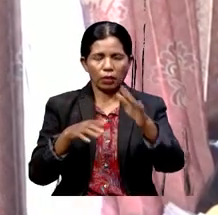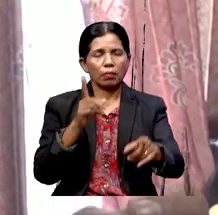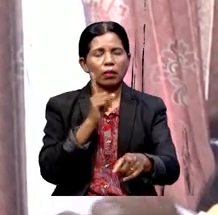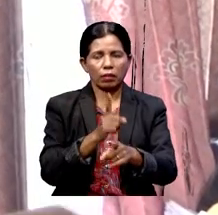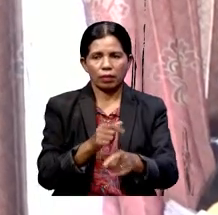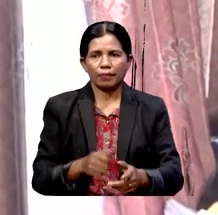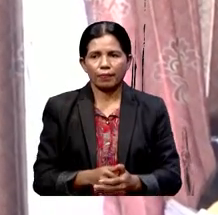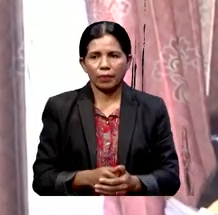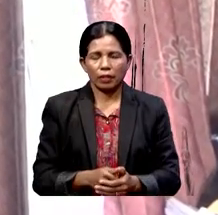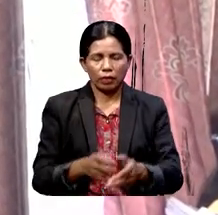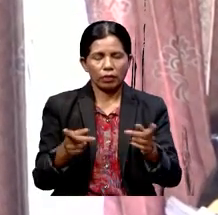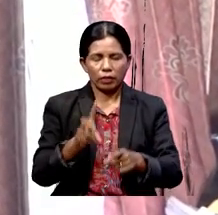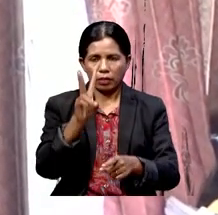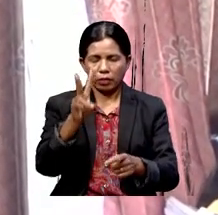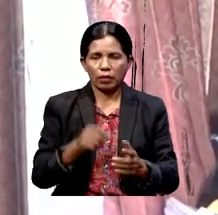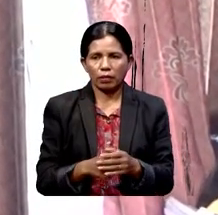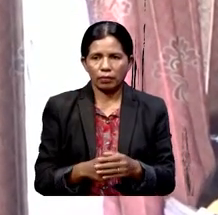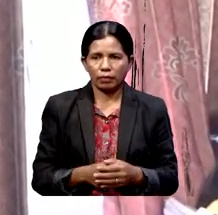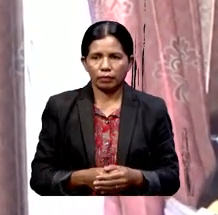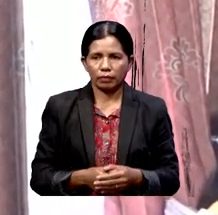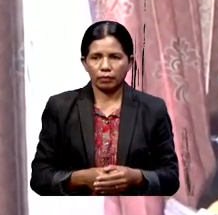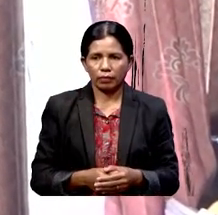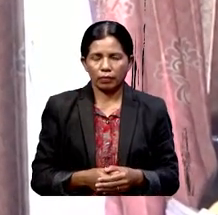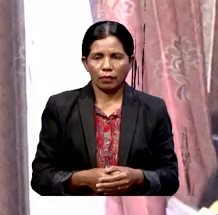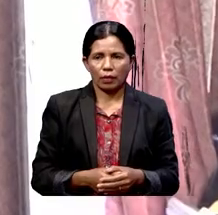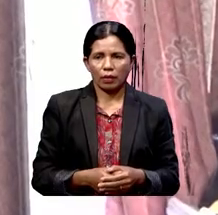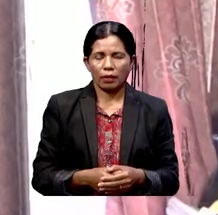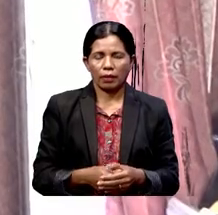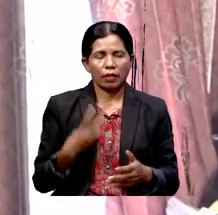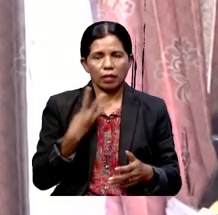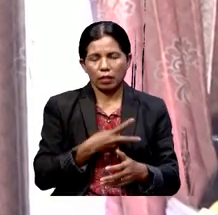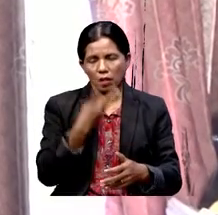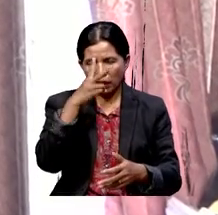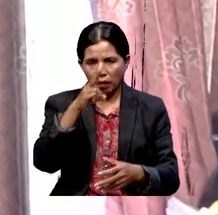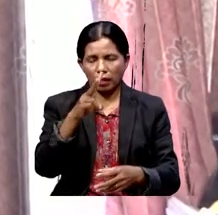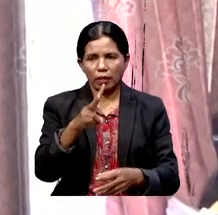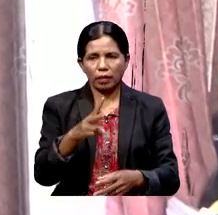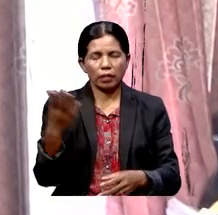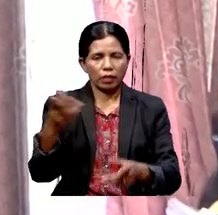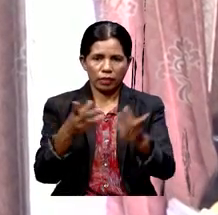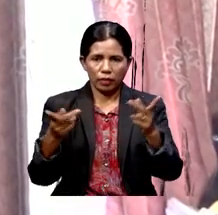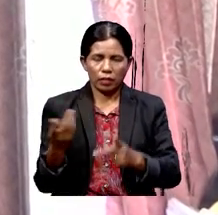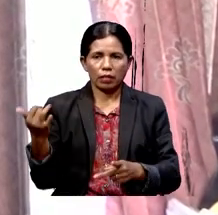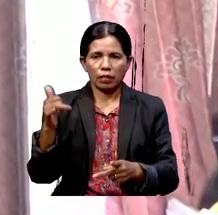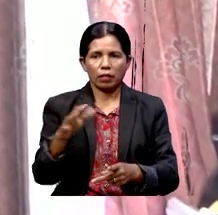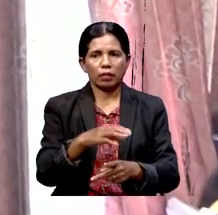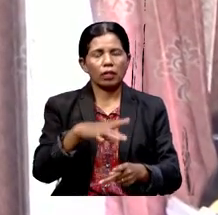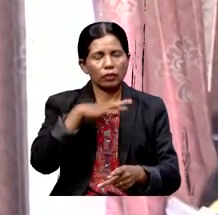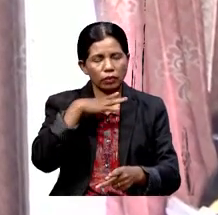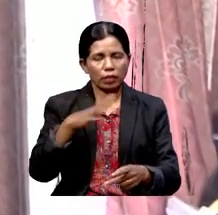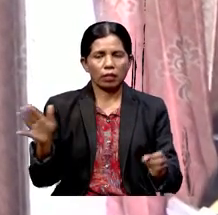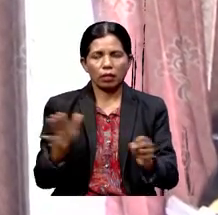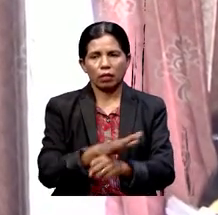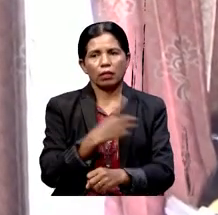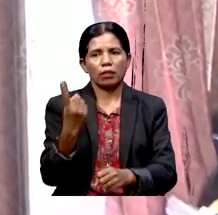ne be parti ruane dala ruma tardi ita hari kata iha terino ali su pati ne na kun